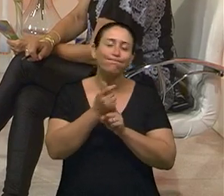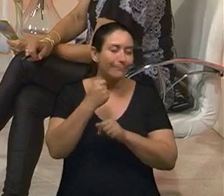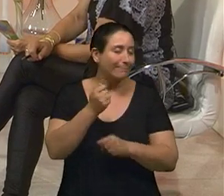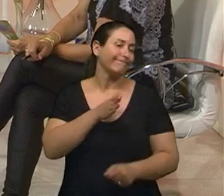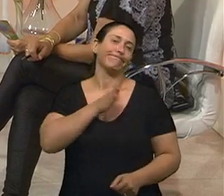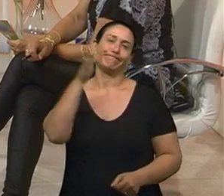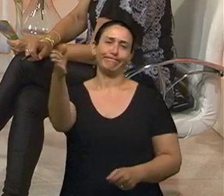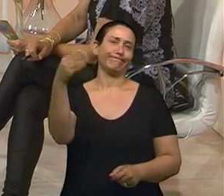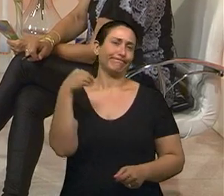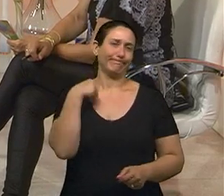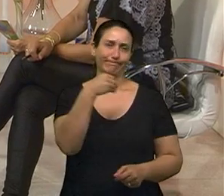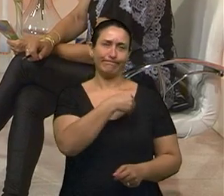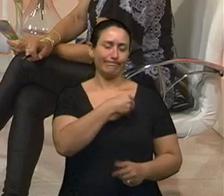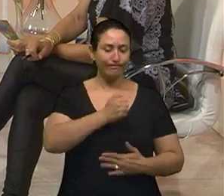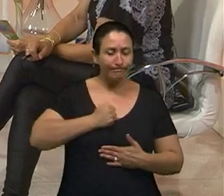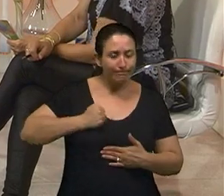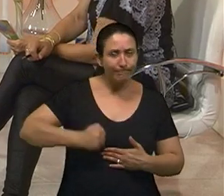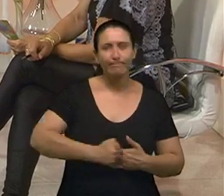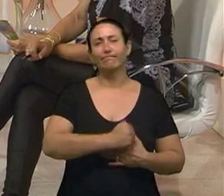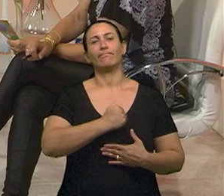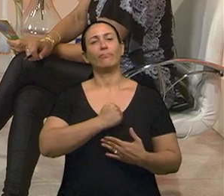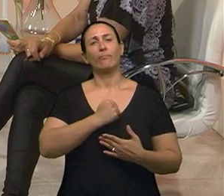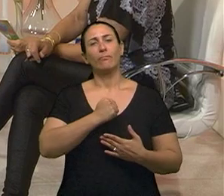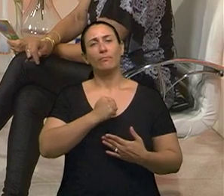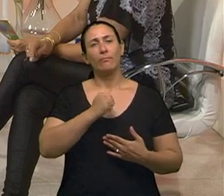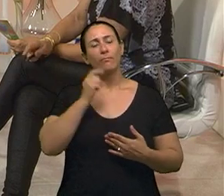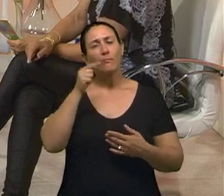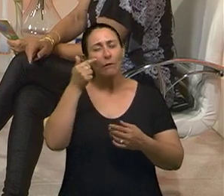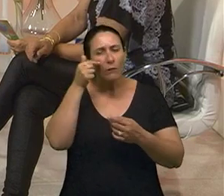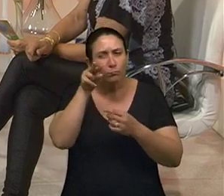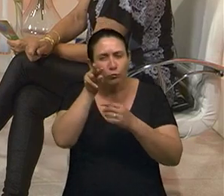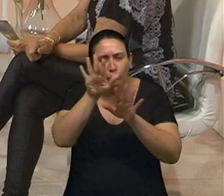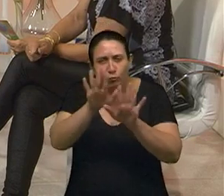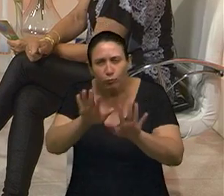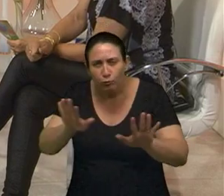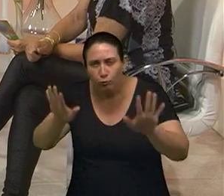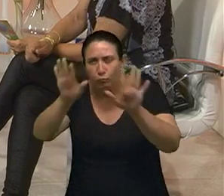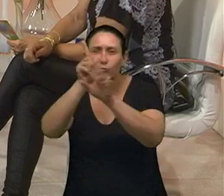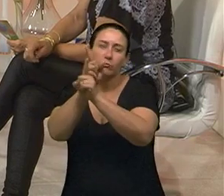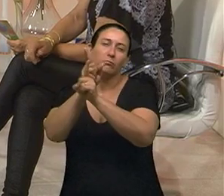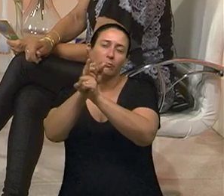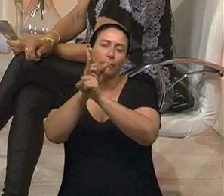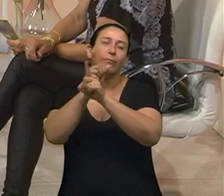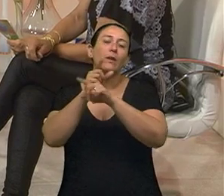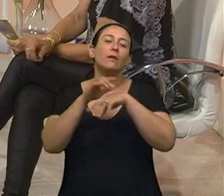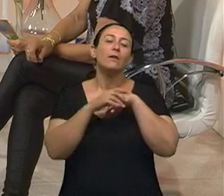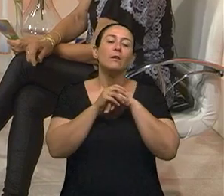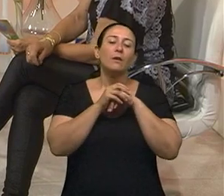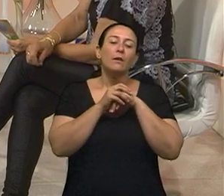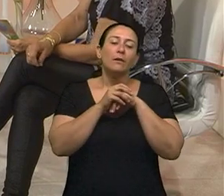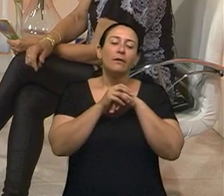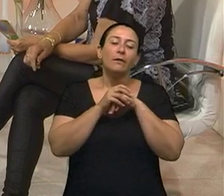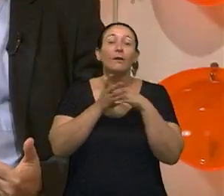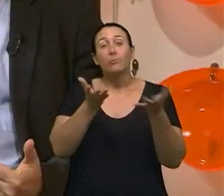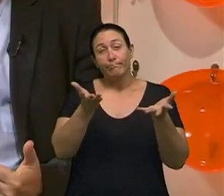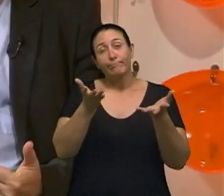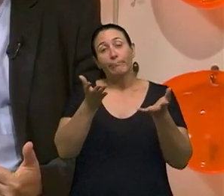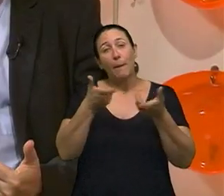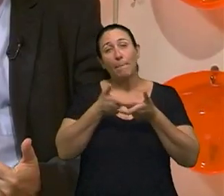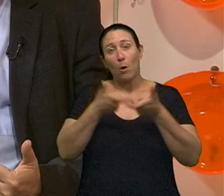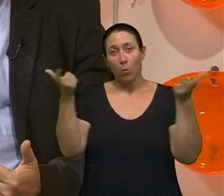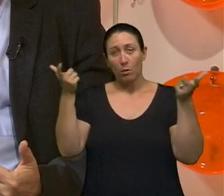gente faça exames para eh de imagem aonde a gente possa visualizar a horta uhum como o local mais